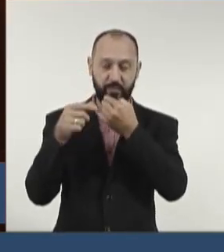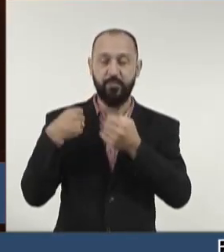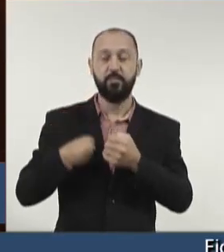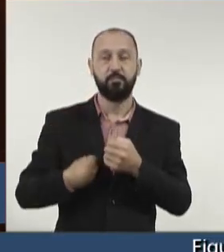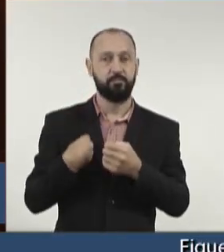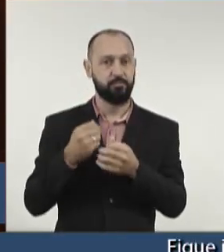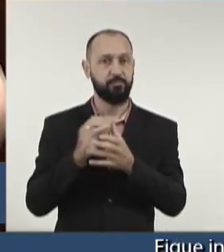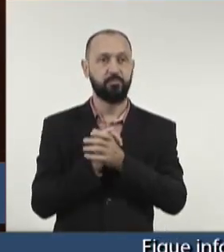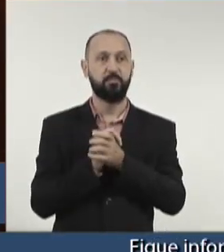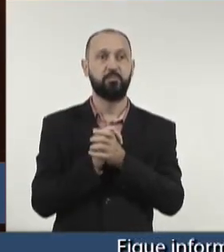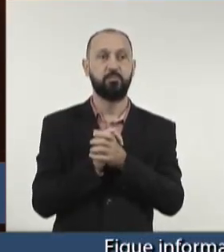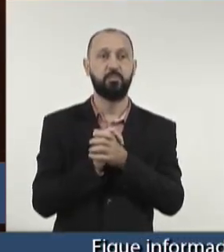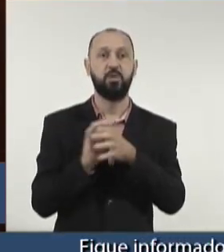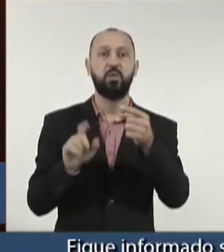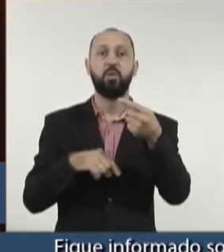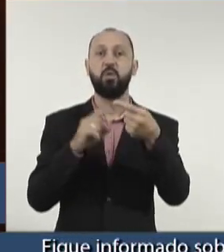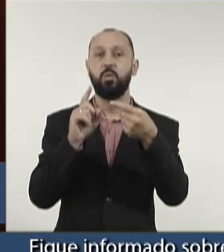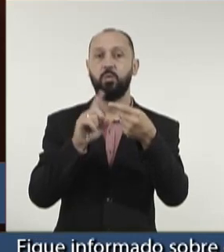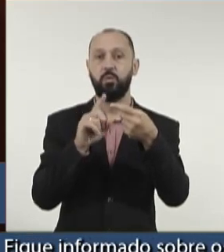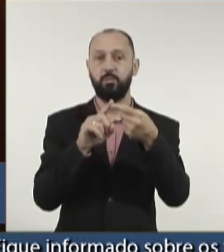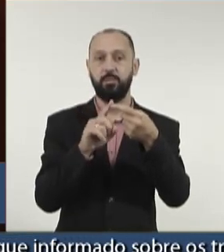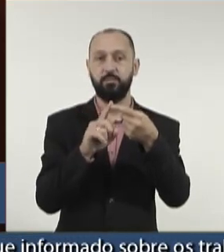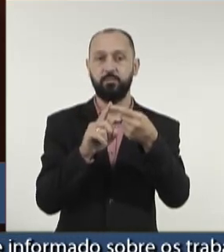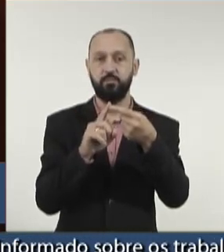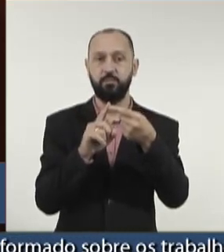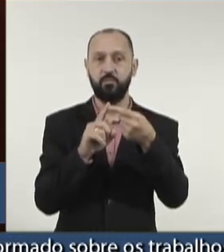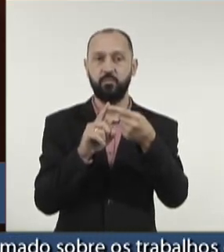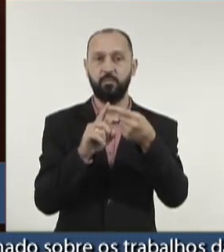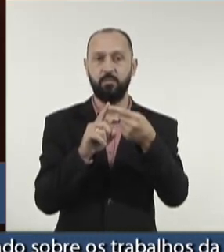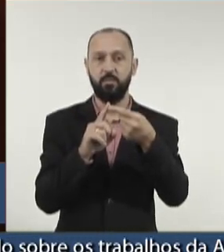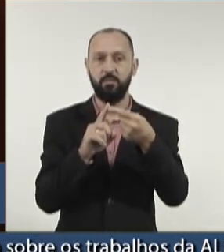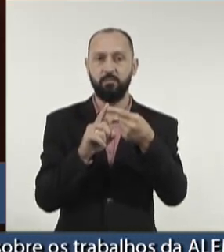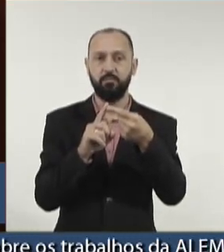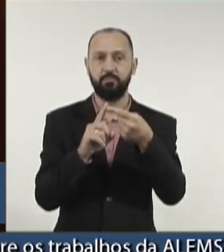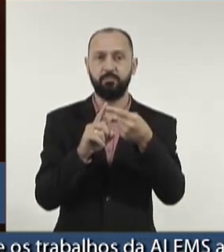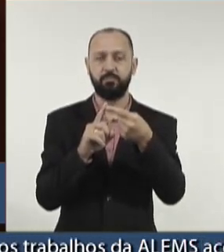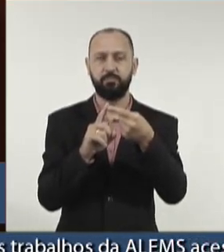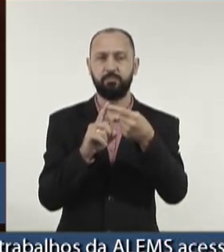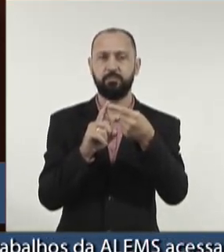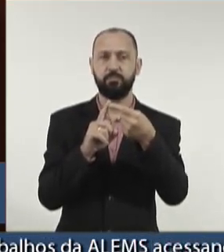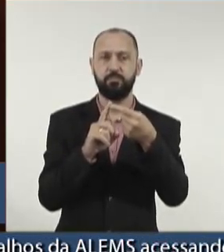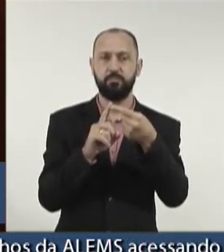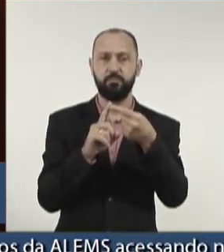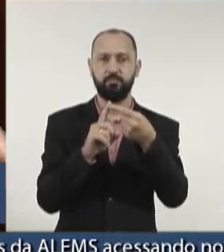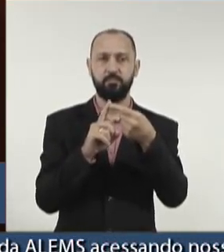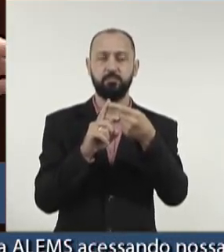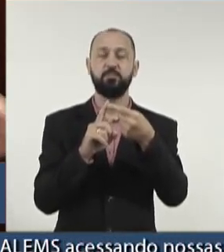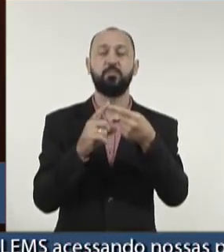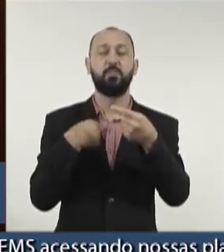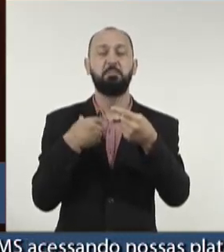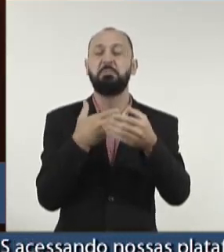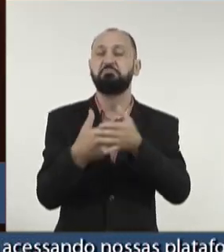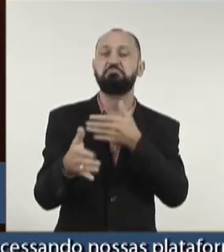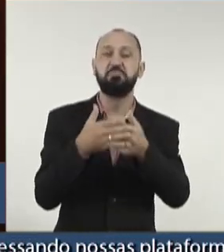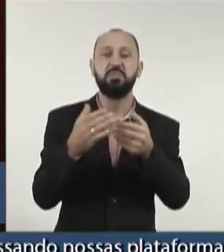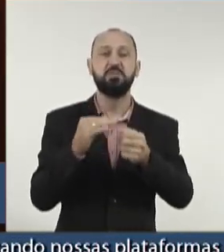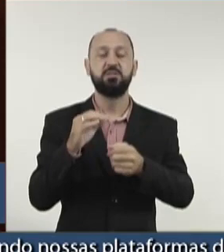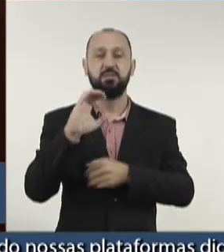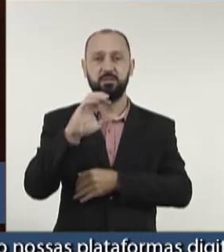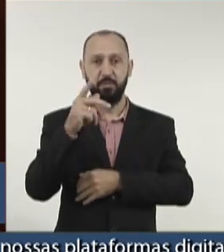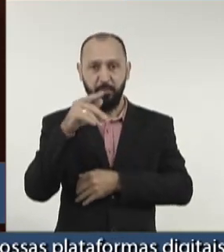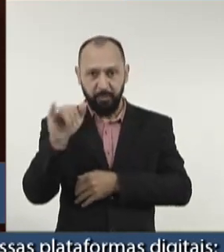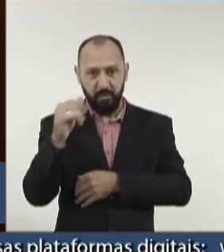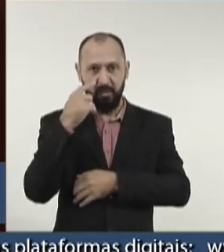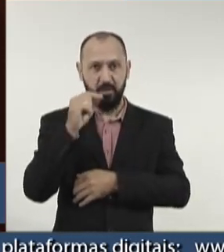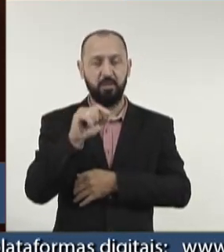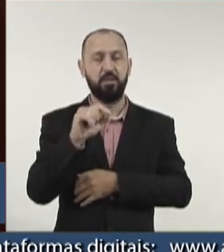presentes. Uma delas, eu fiz a seguinte pergunta: independente de CPI,